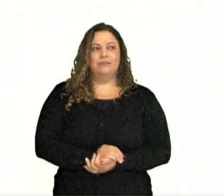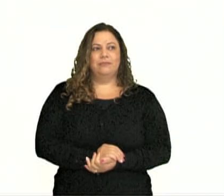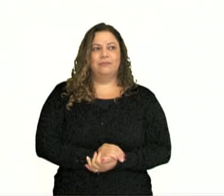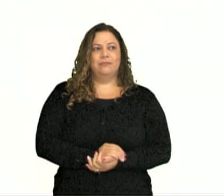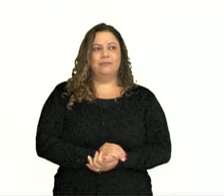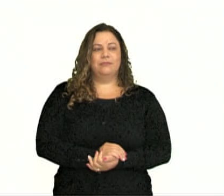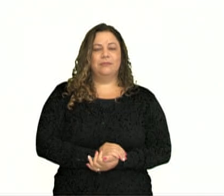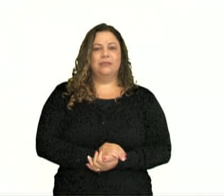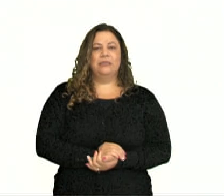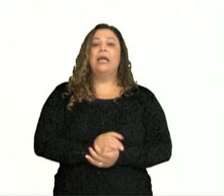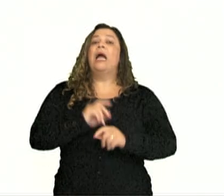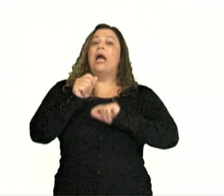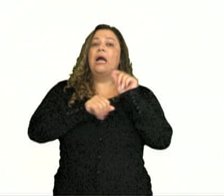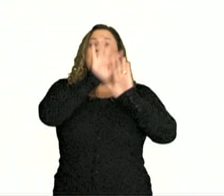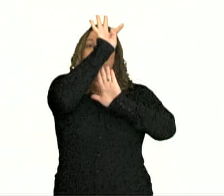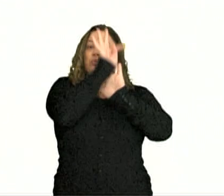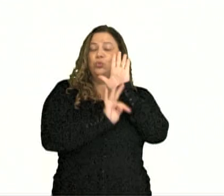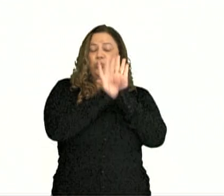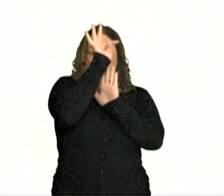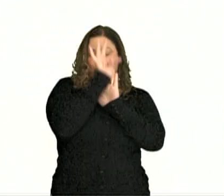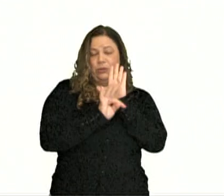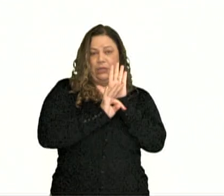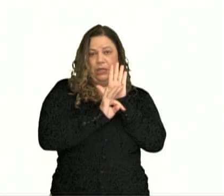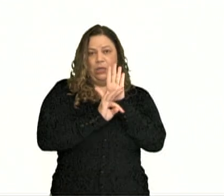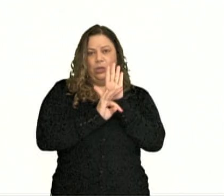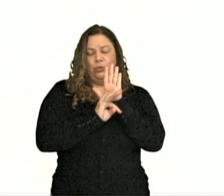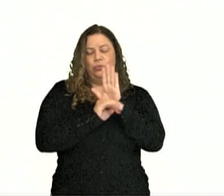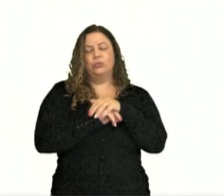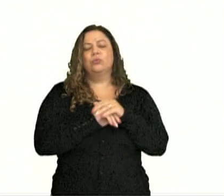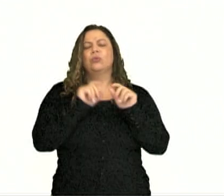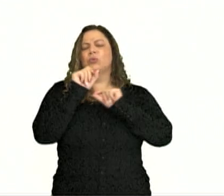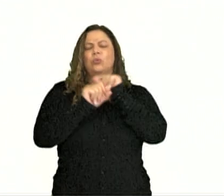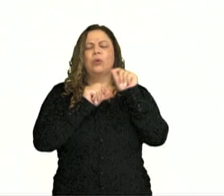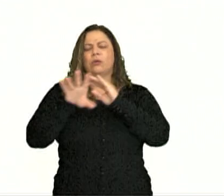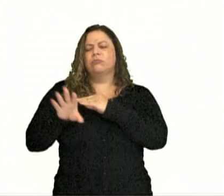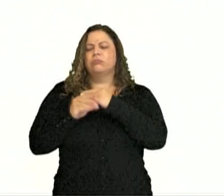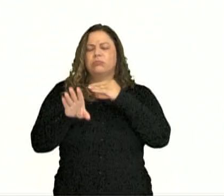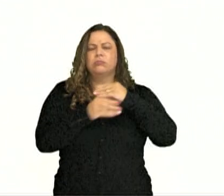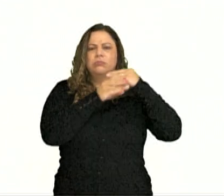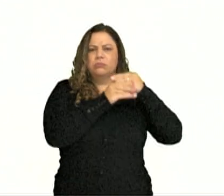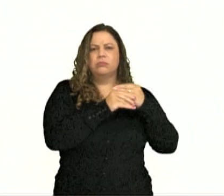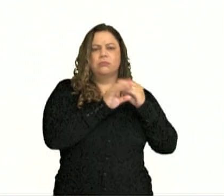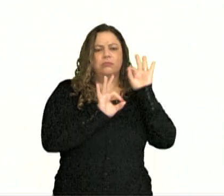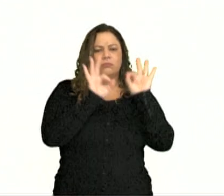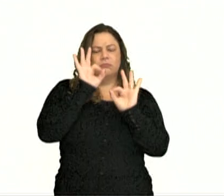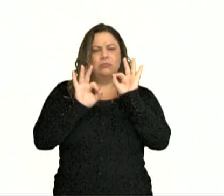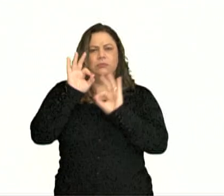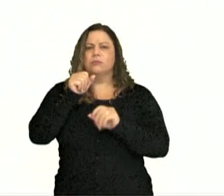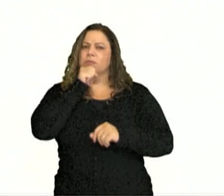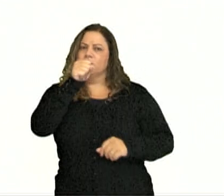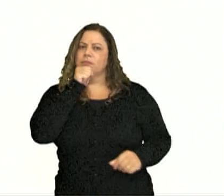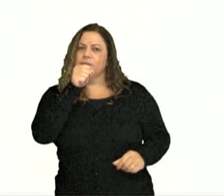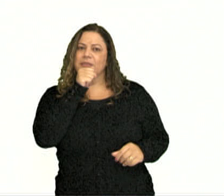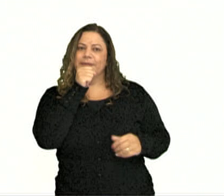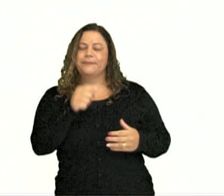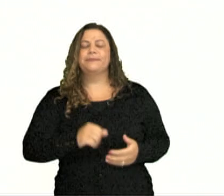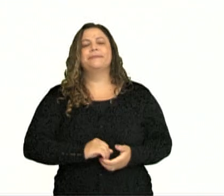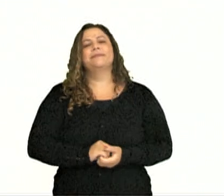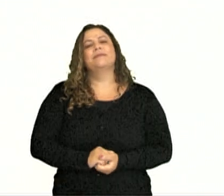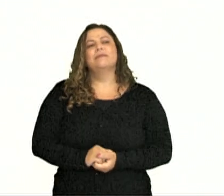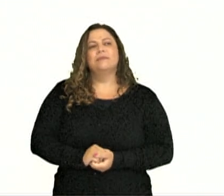Além do corpo do texto, quais outros elementos você observou na construção da reportagem? Então, olha